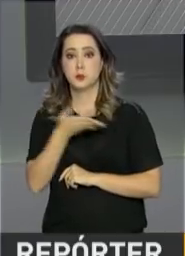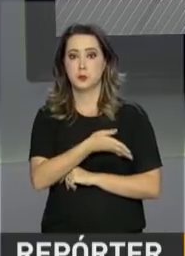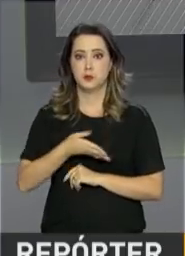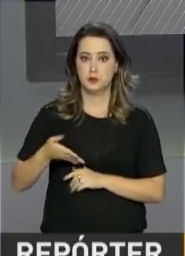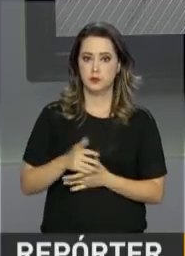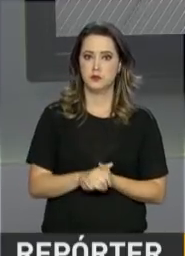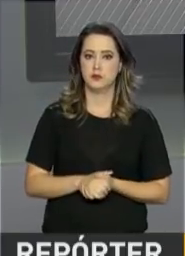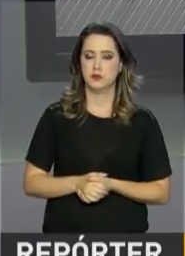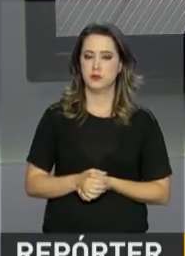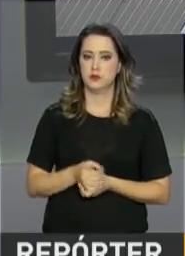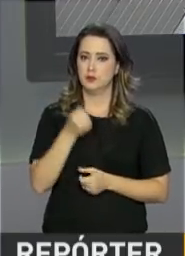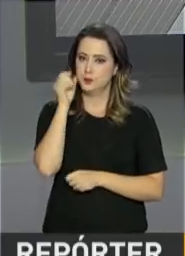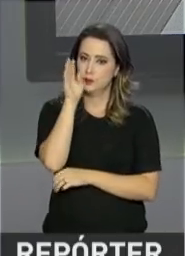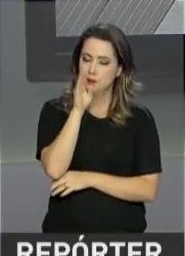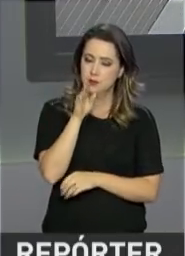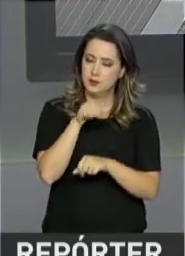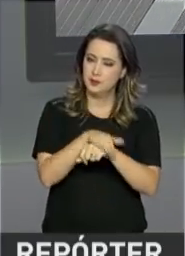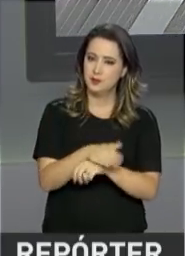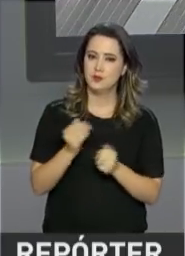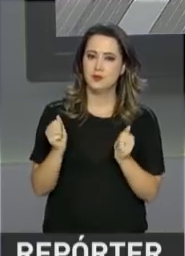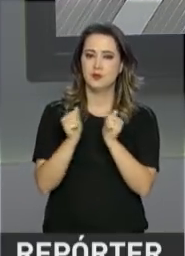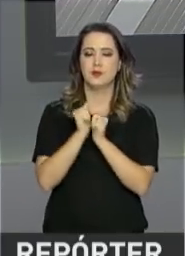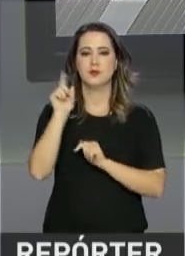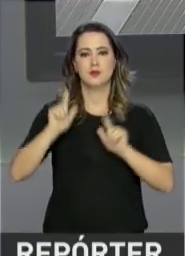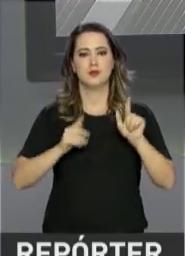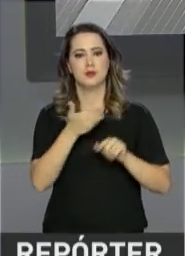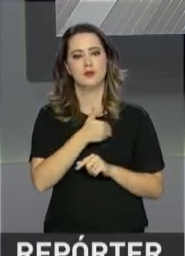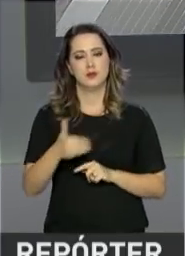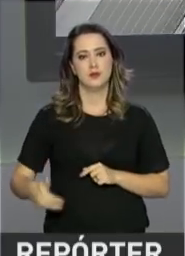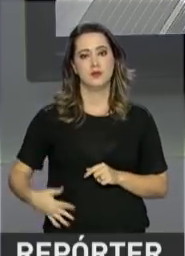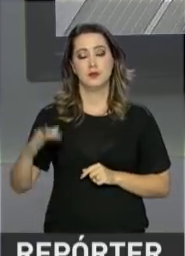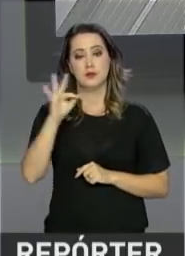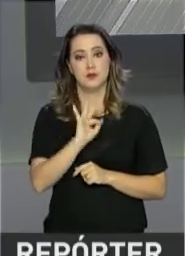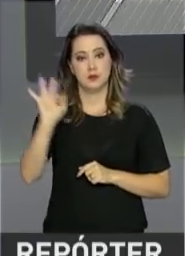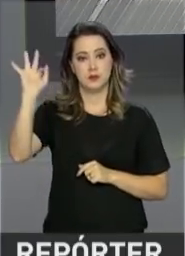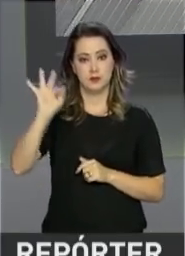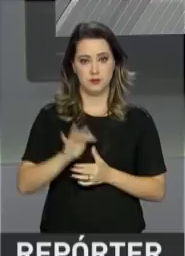NBR na internet. Uma boa noite para você e continue com a gente aqui na